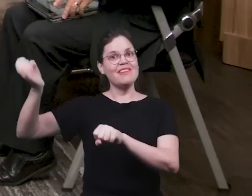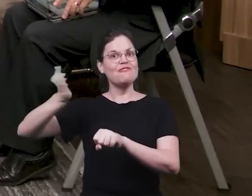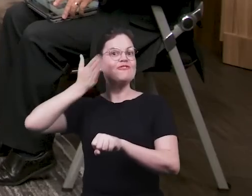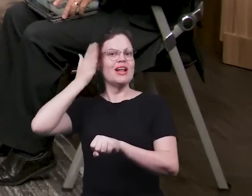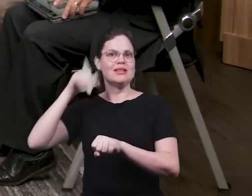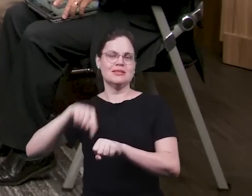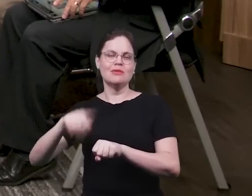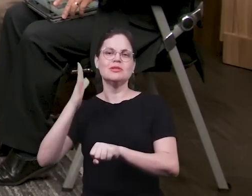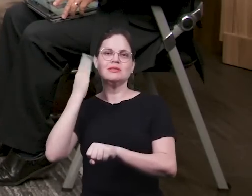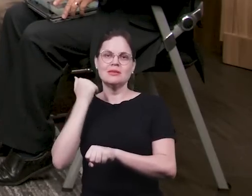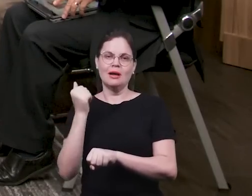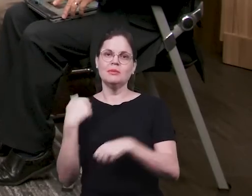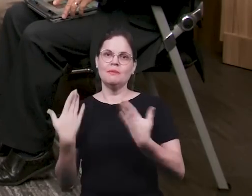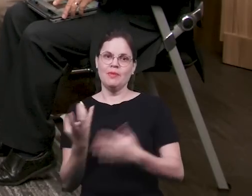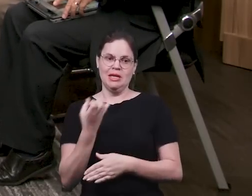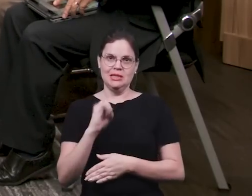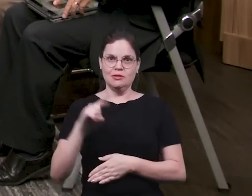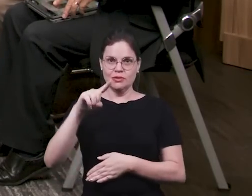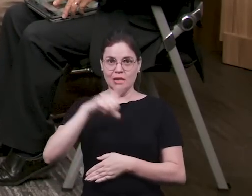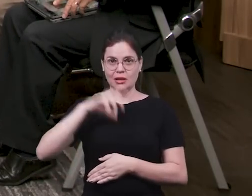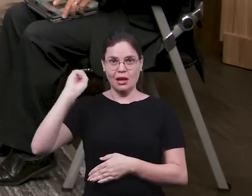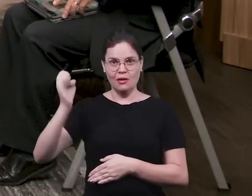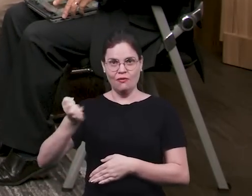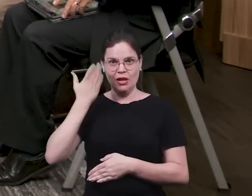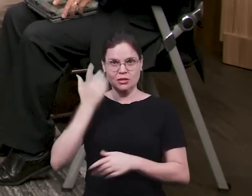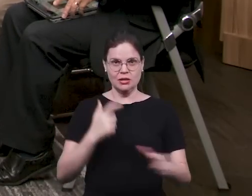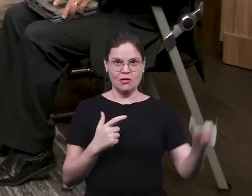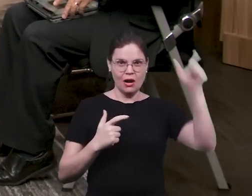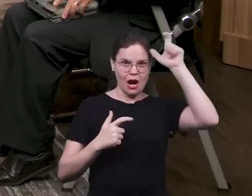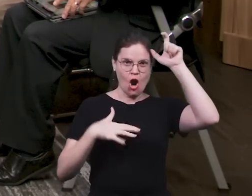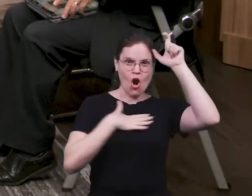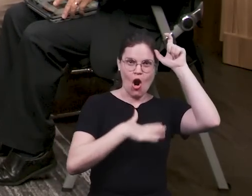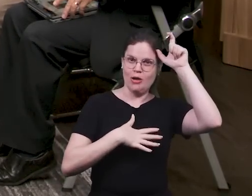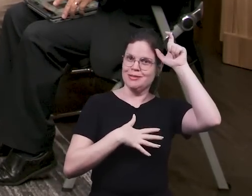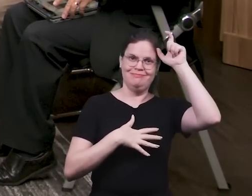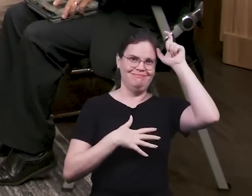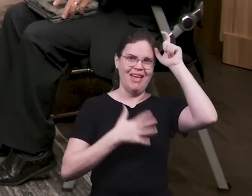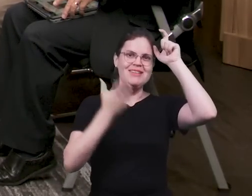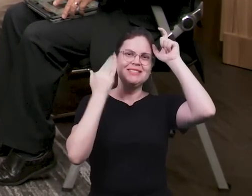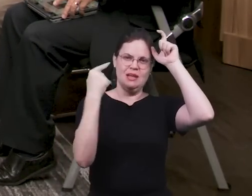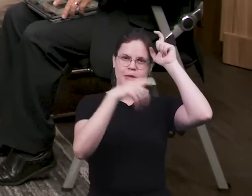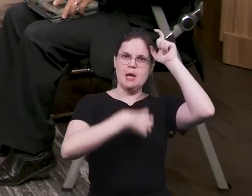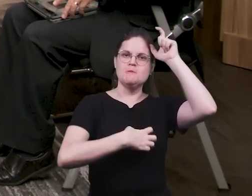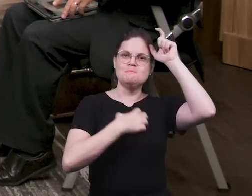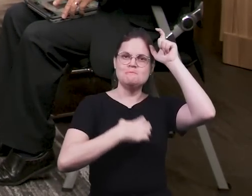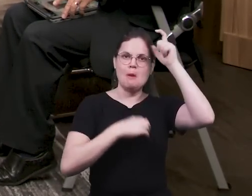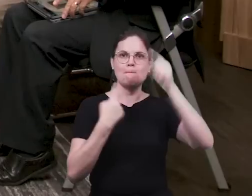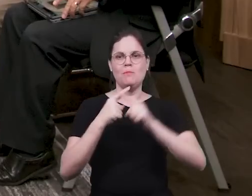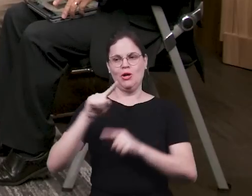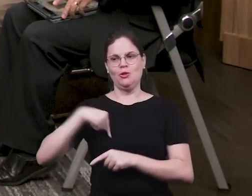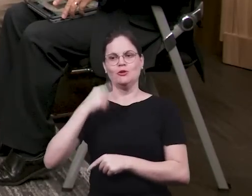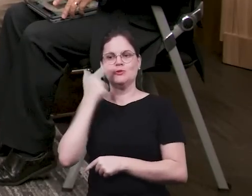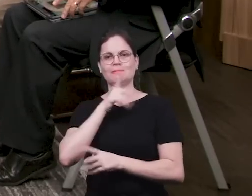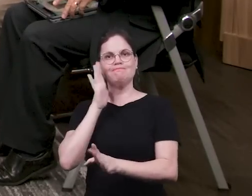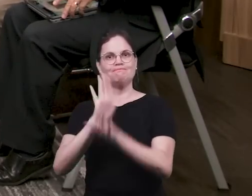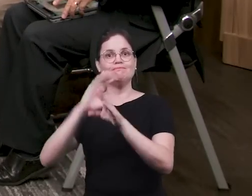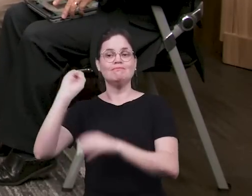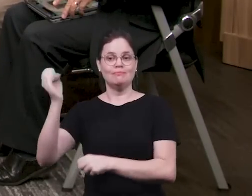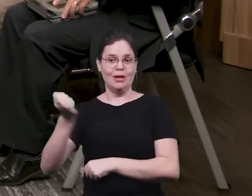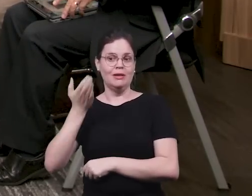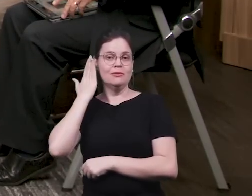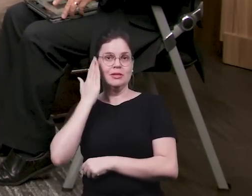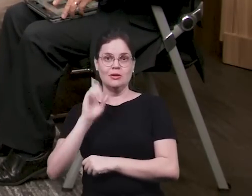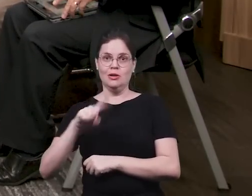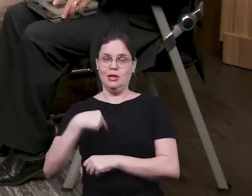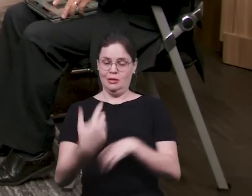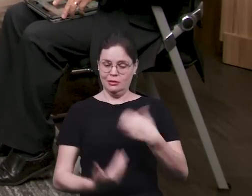nas trevas. Então, a igreja dos nossos dias tem um grande compromisso, não é? E